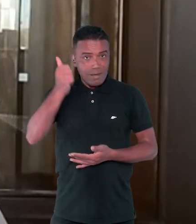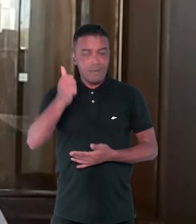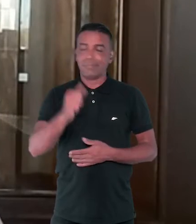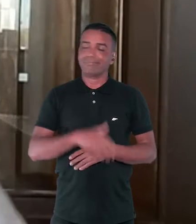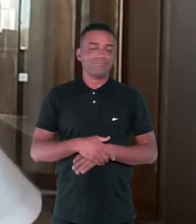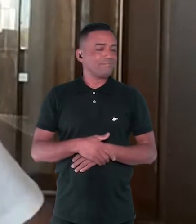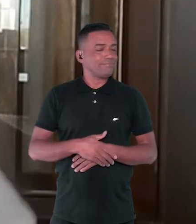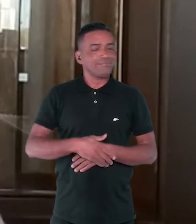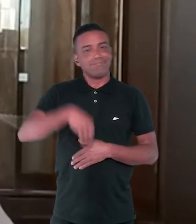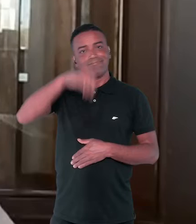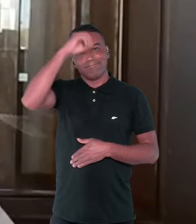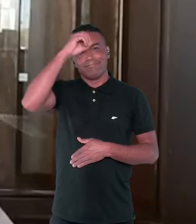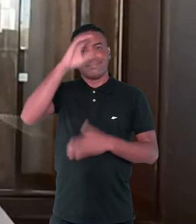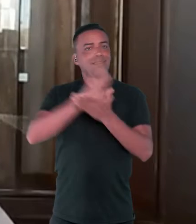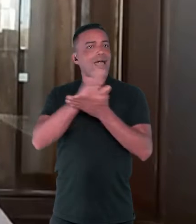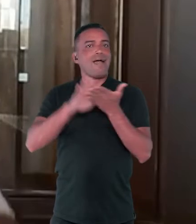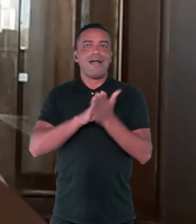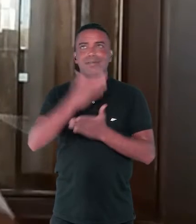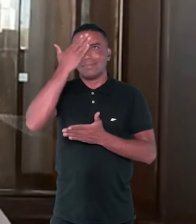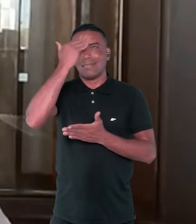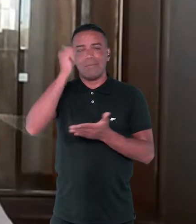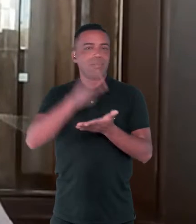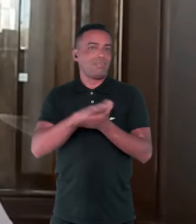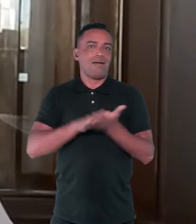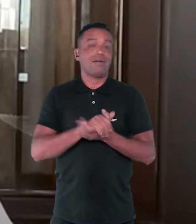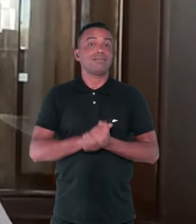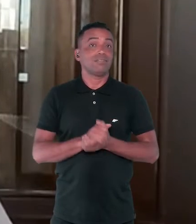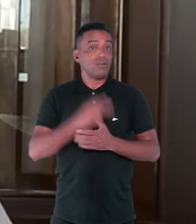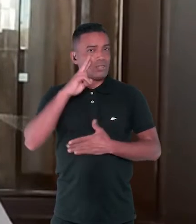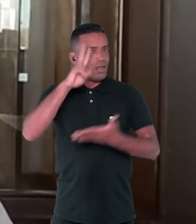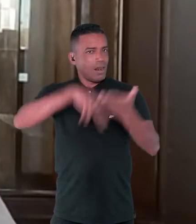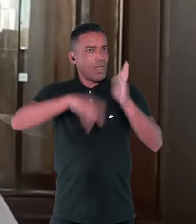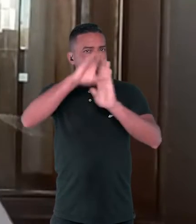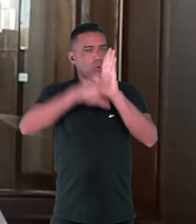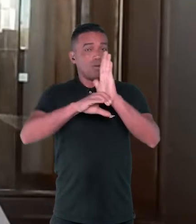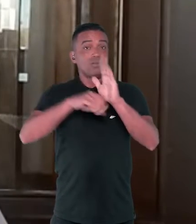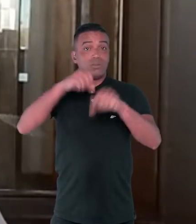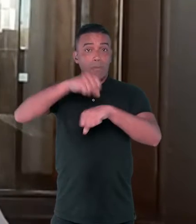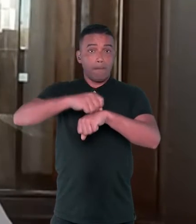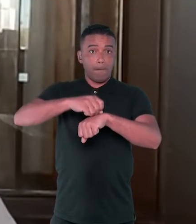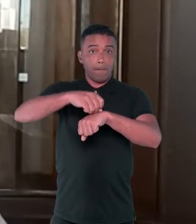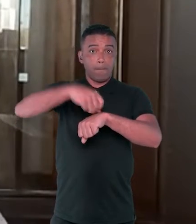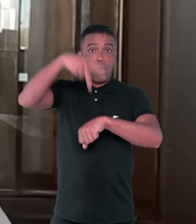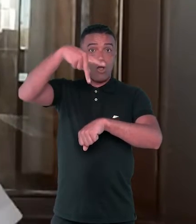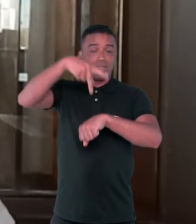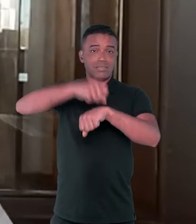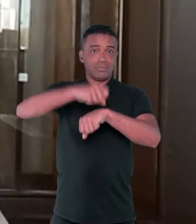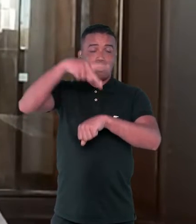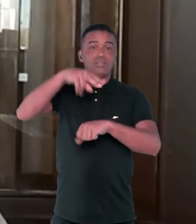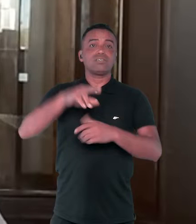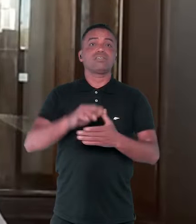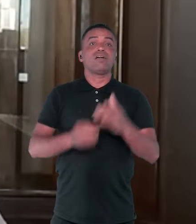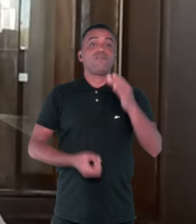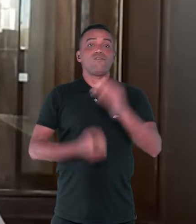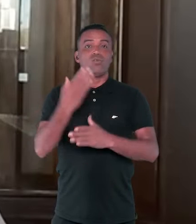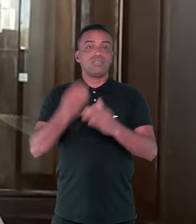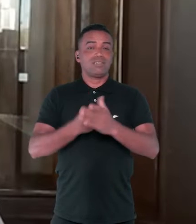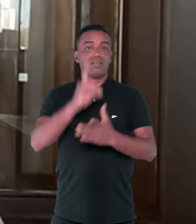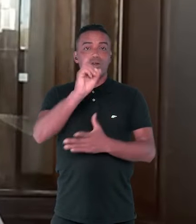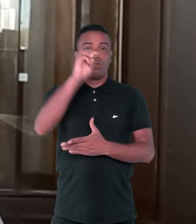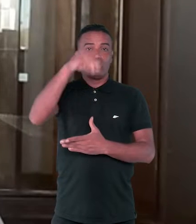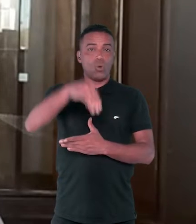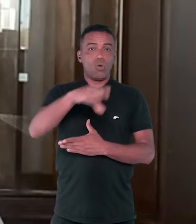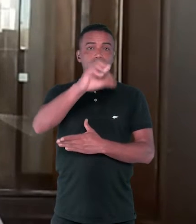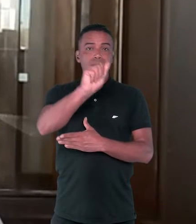nada. Por exemplo, você leu aí no meu currículo que eu fiz um pós-graduação na Fundação Dom Cabral, que é uma das